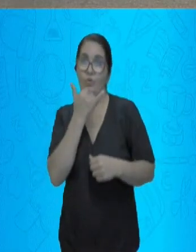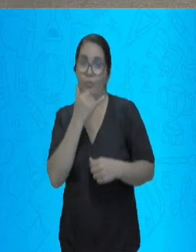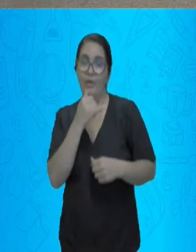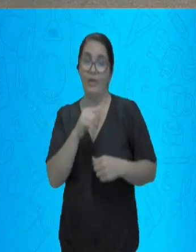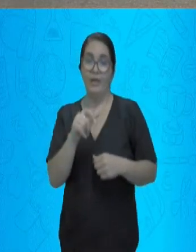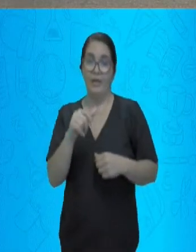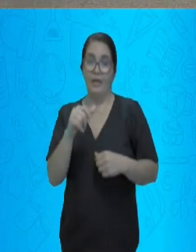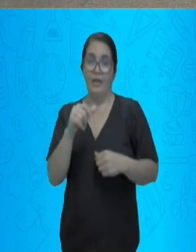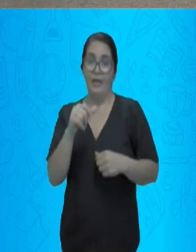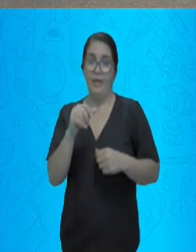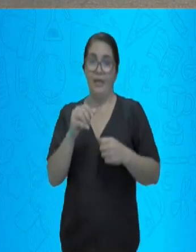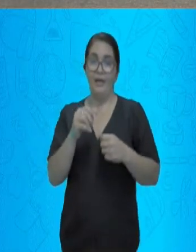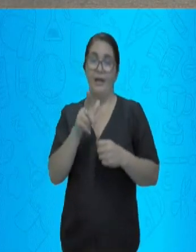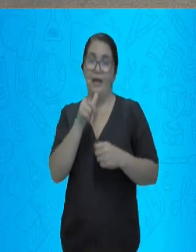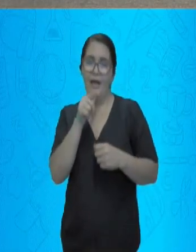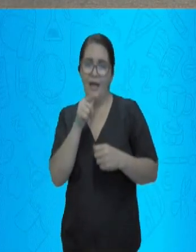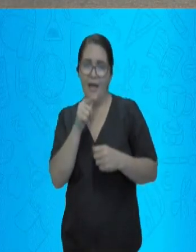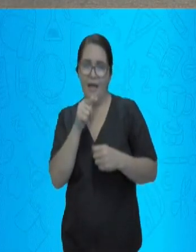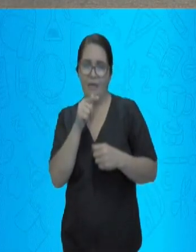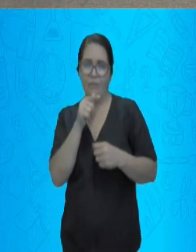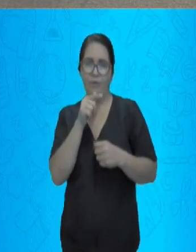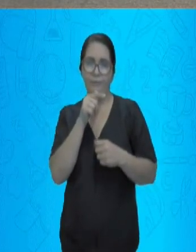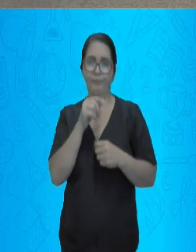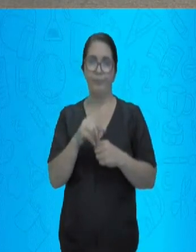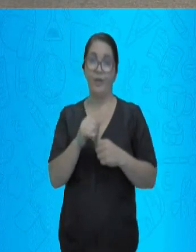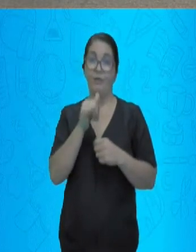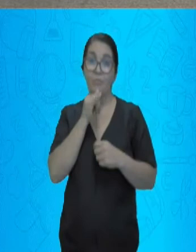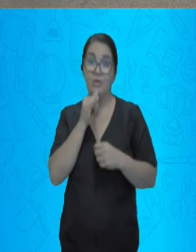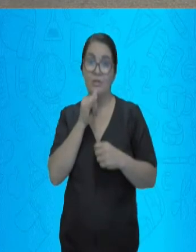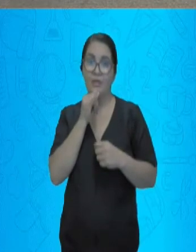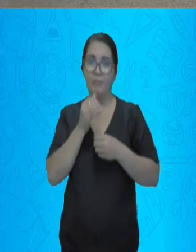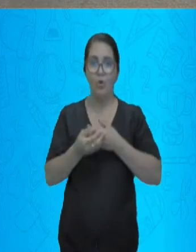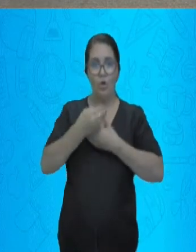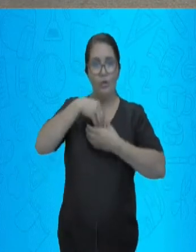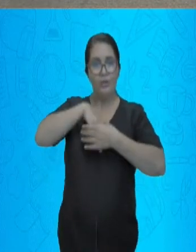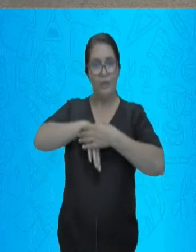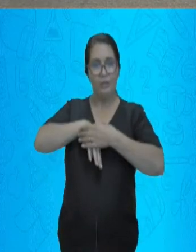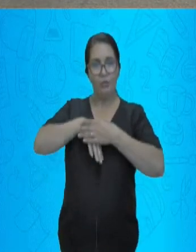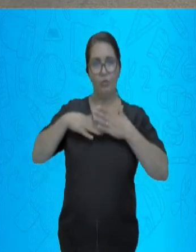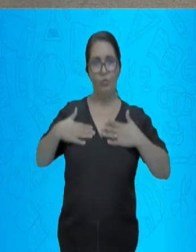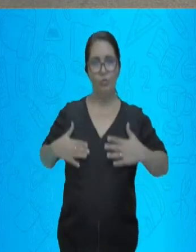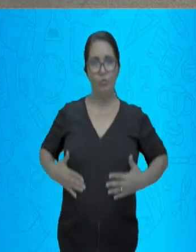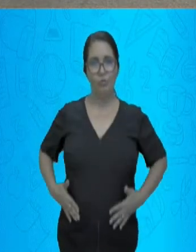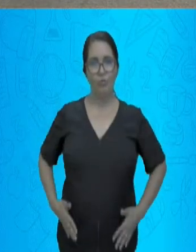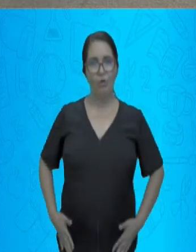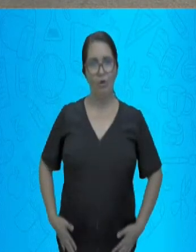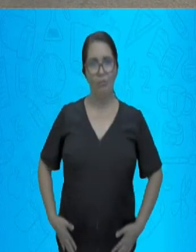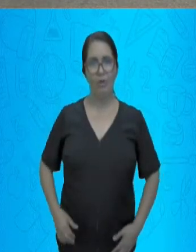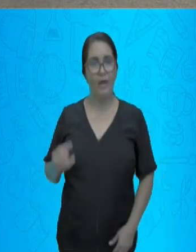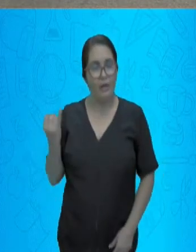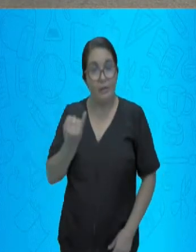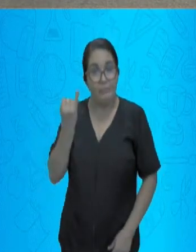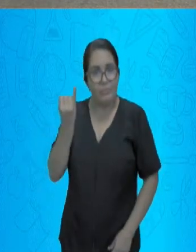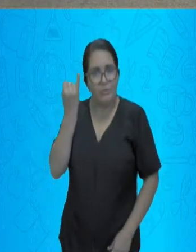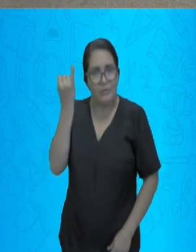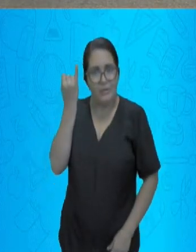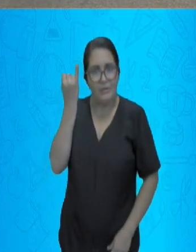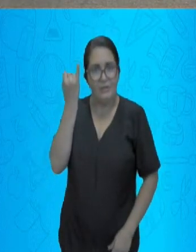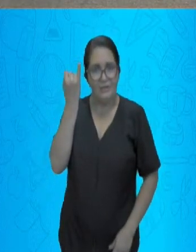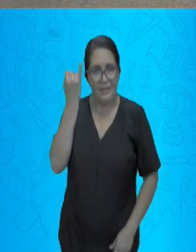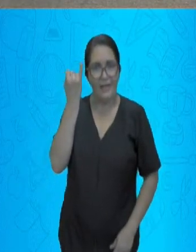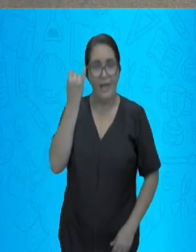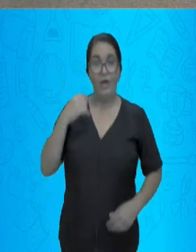existe no nosso corpo é a água. Ela é a substância mais abundante em todos os organismos vivos. Aí a